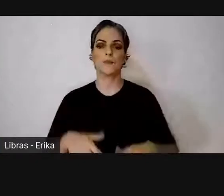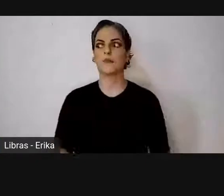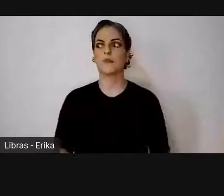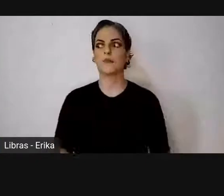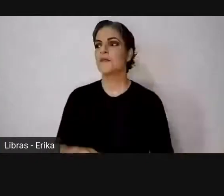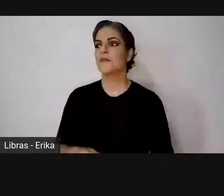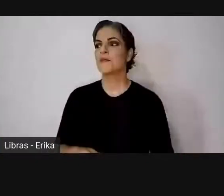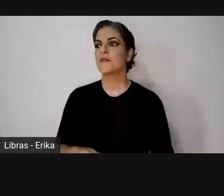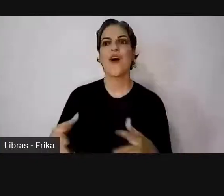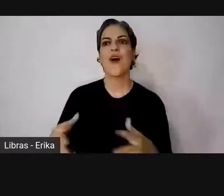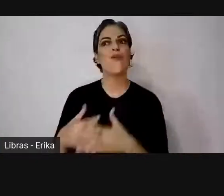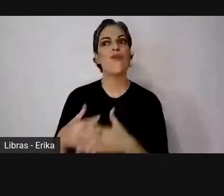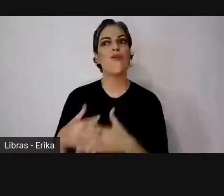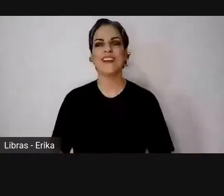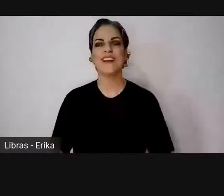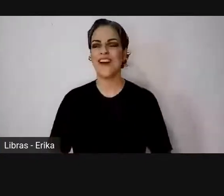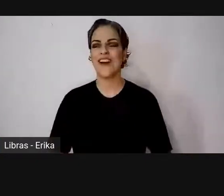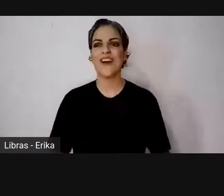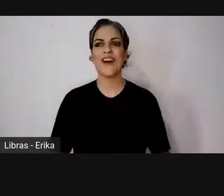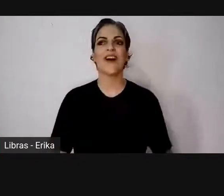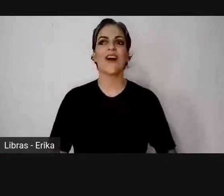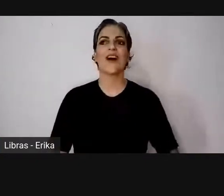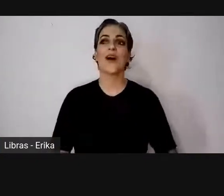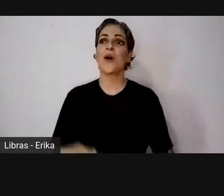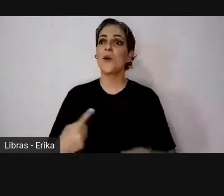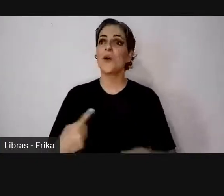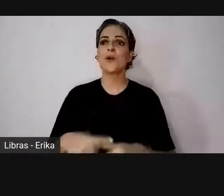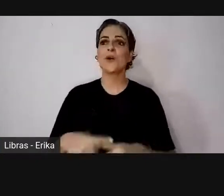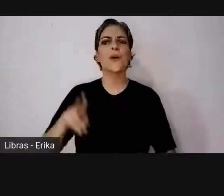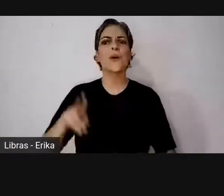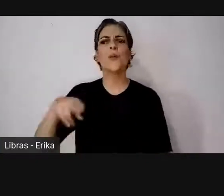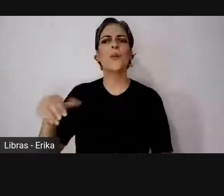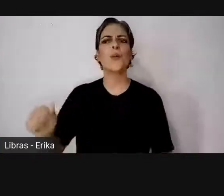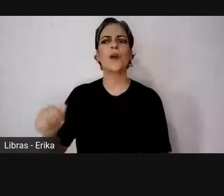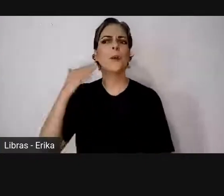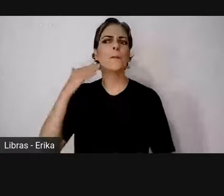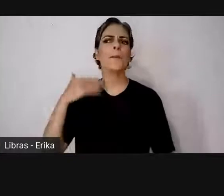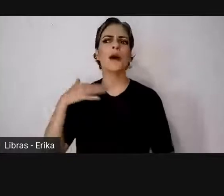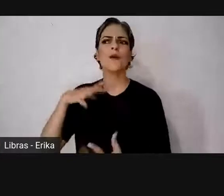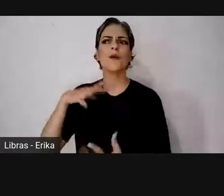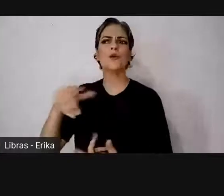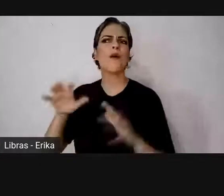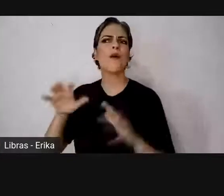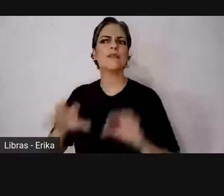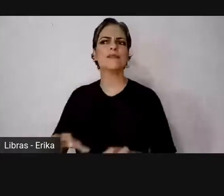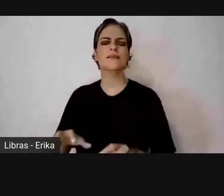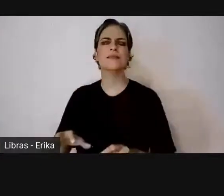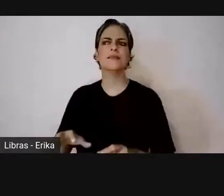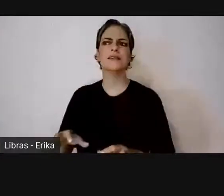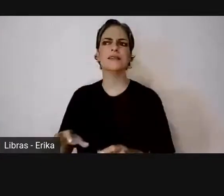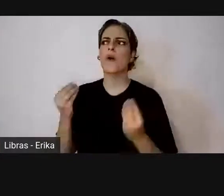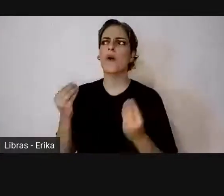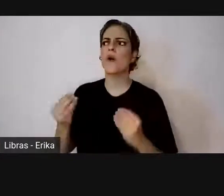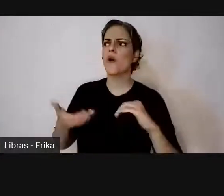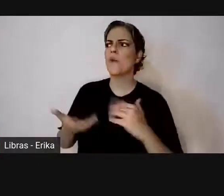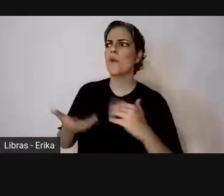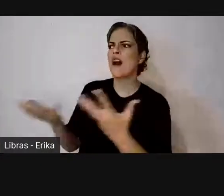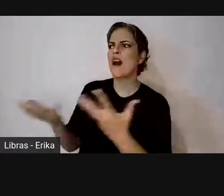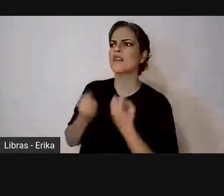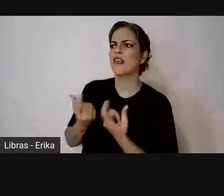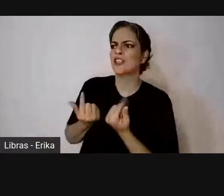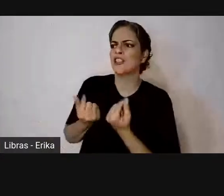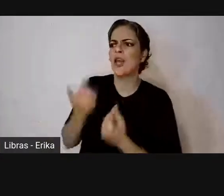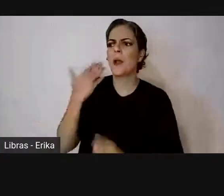essa relação com parlamentos, é uma coisa meio rara. E depois, como é que o Parlamento do Brasil ia aceitar dinheiro do Banco Mundial? Quer dizer, uma coisa